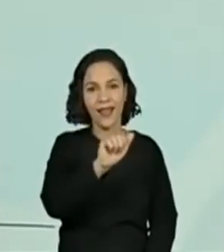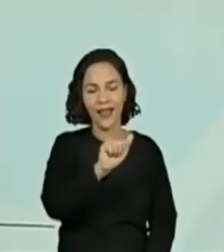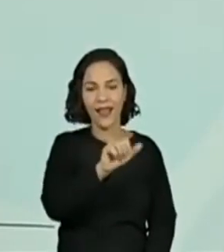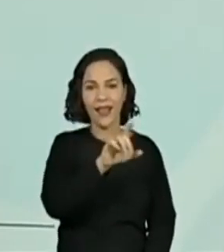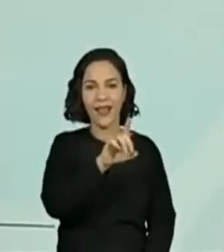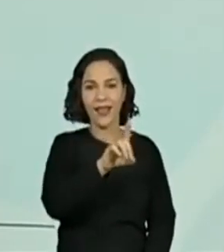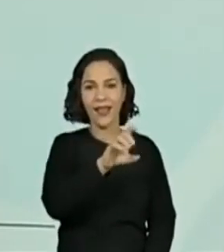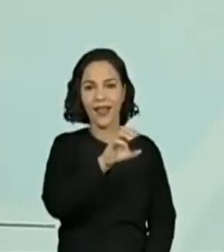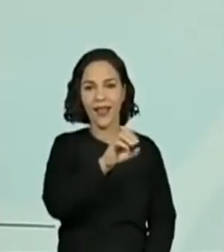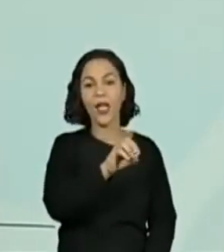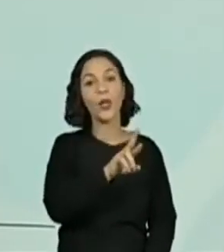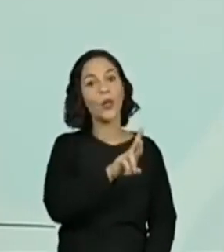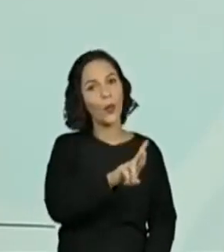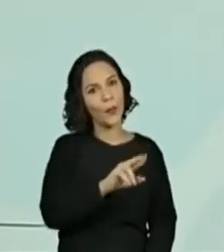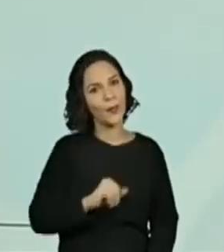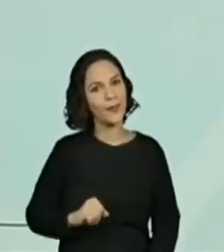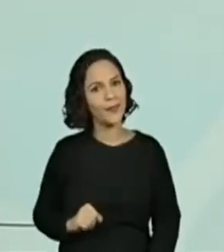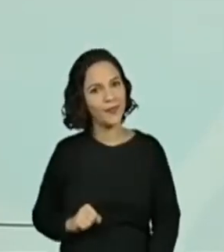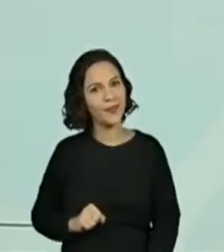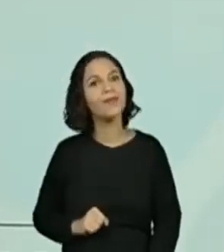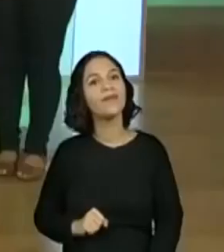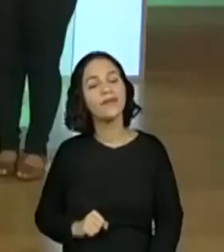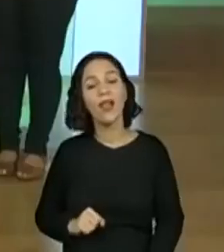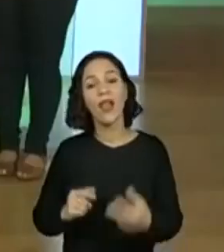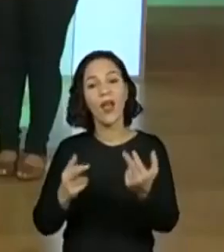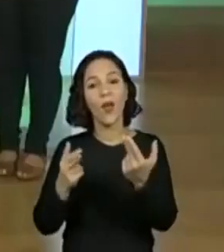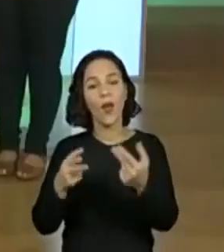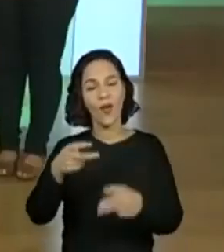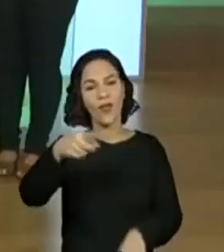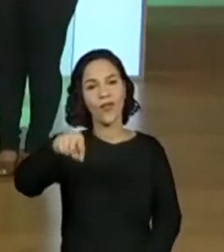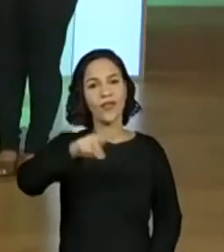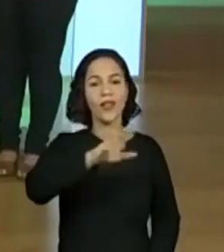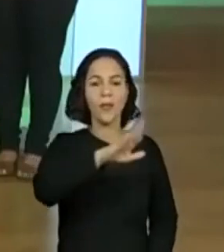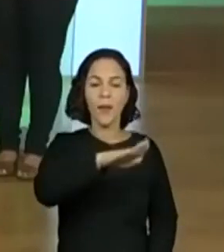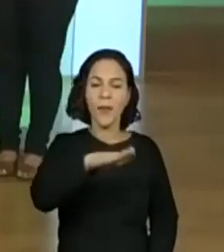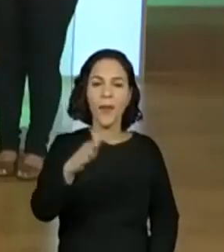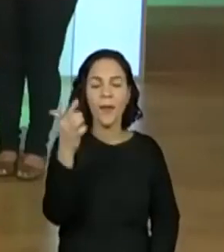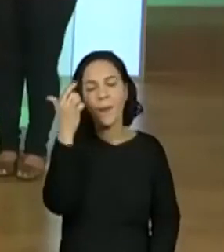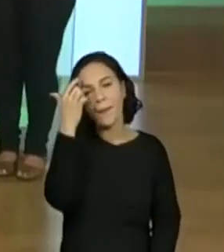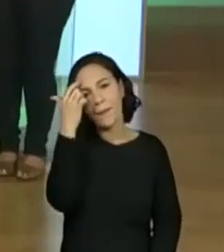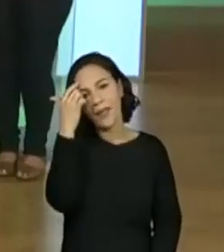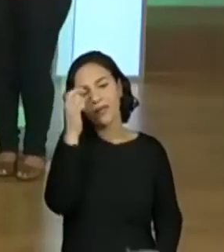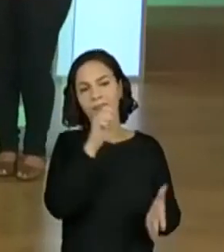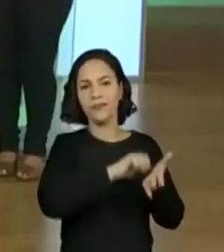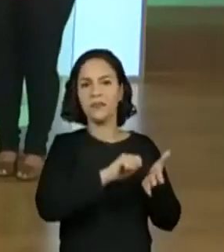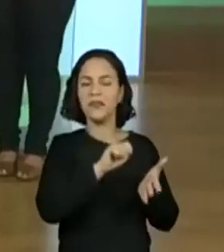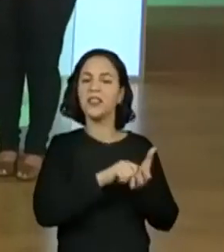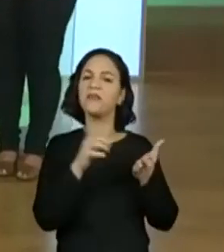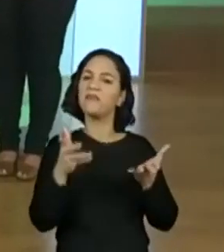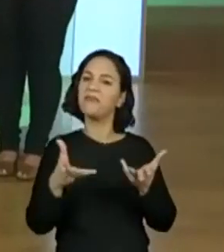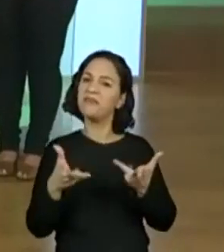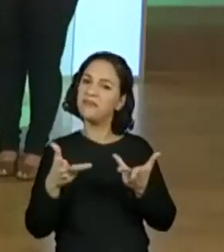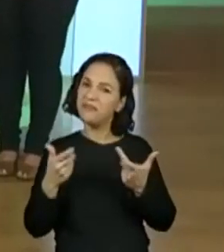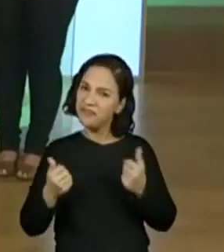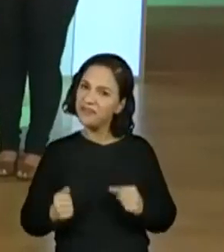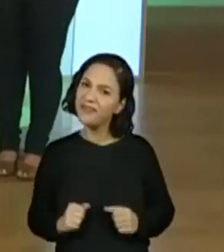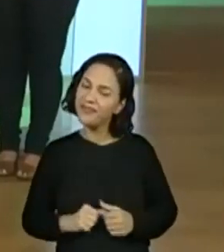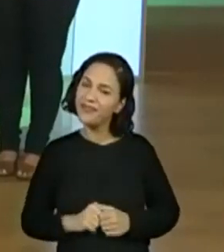bastante informação. Igualzinho vocês pequenos que estão pensando aí sobre a escrita. Vocês estão arrasando. Tudo bem,